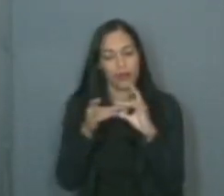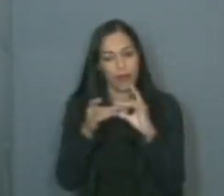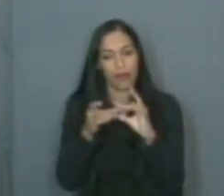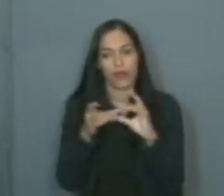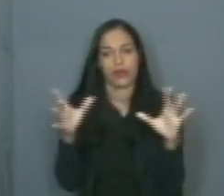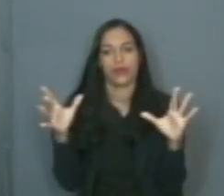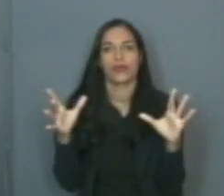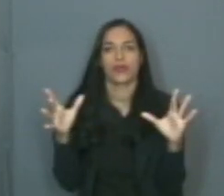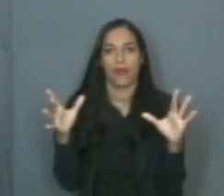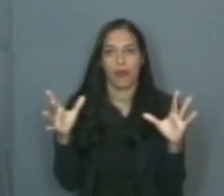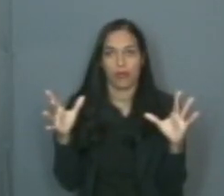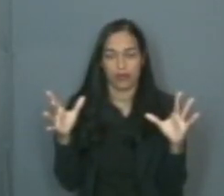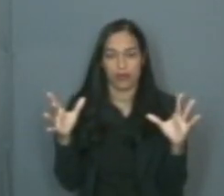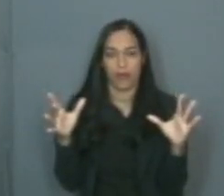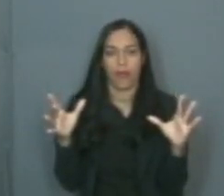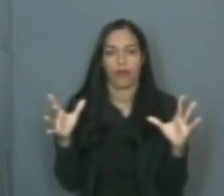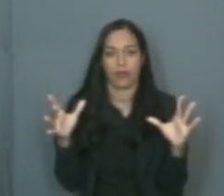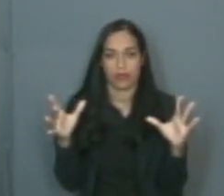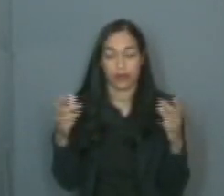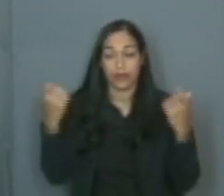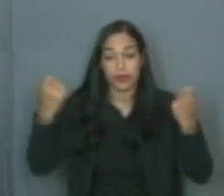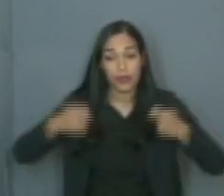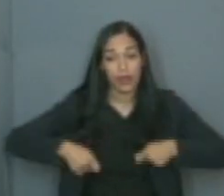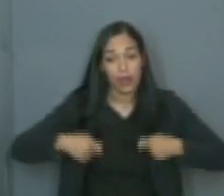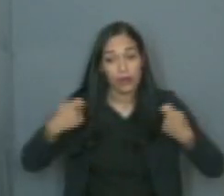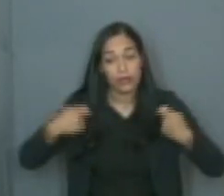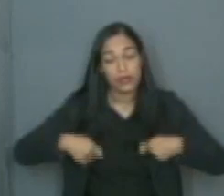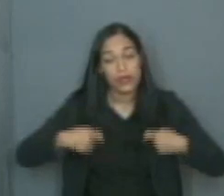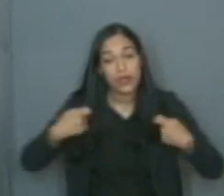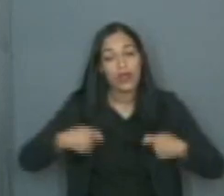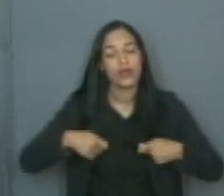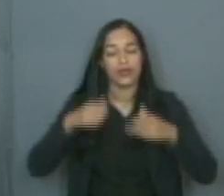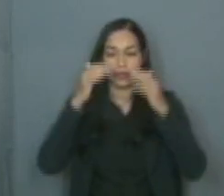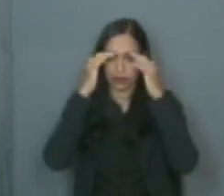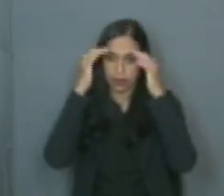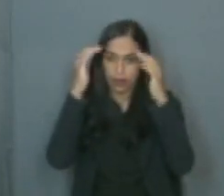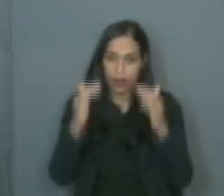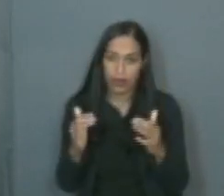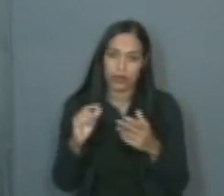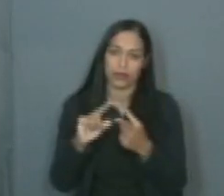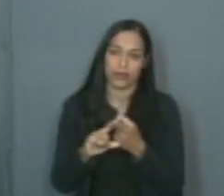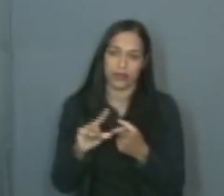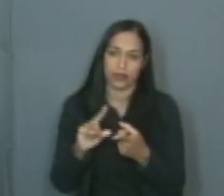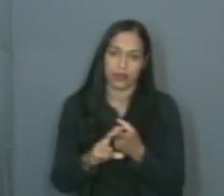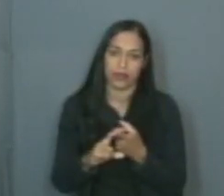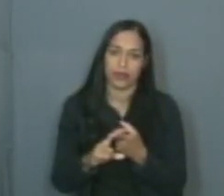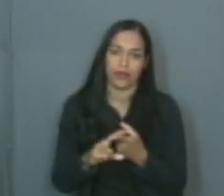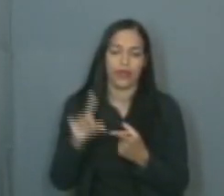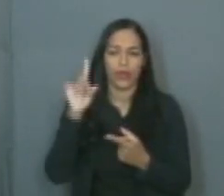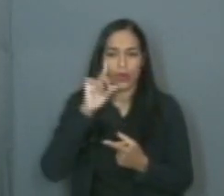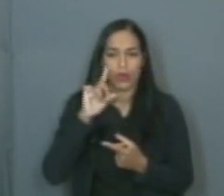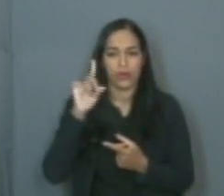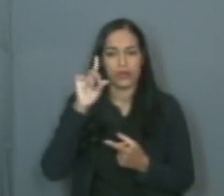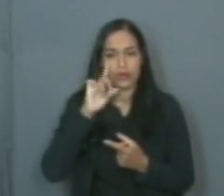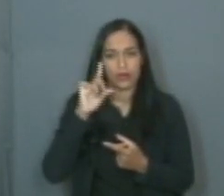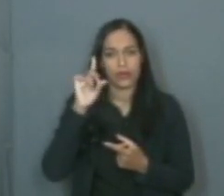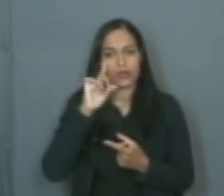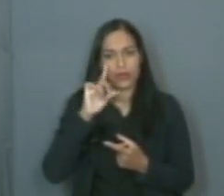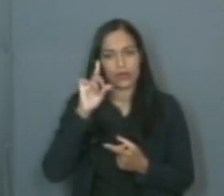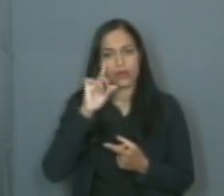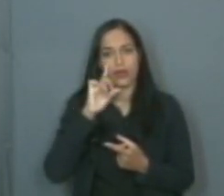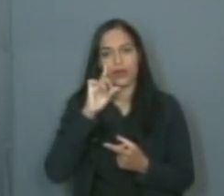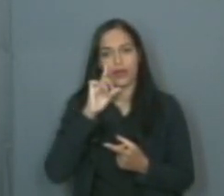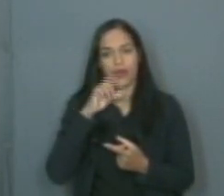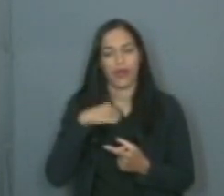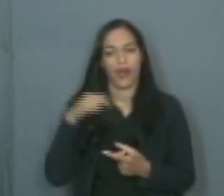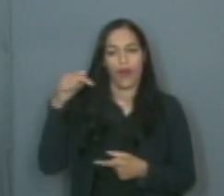democracia. E é preciso se respeitar. Todos os dias